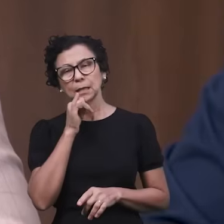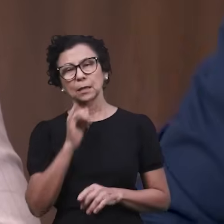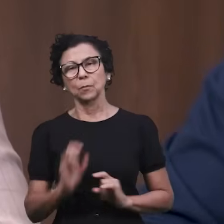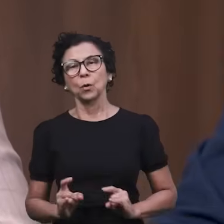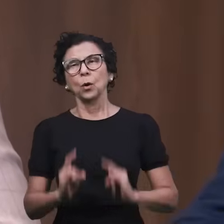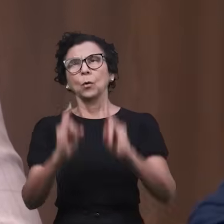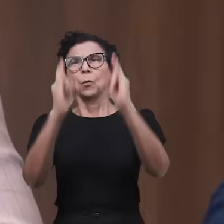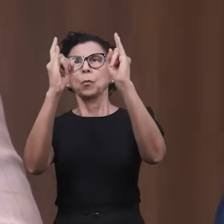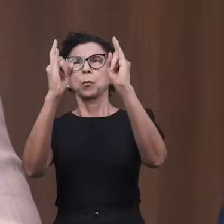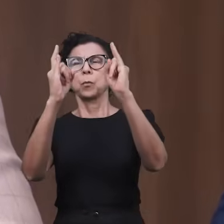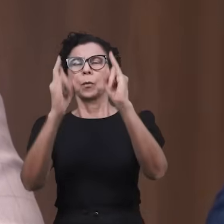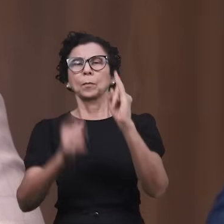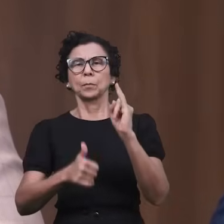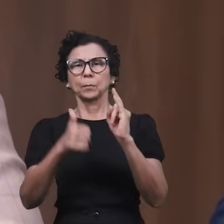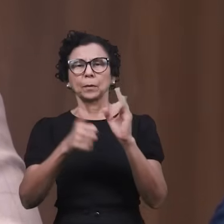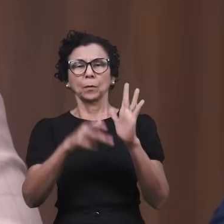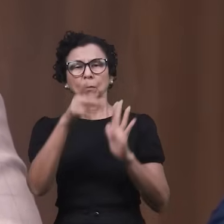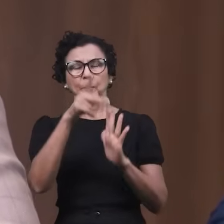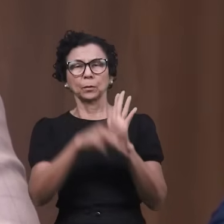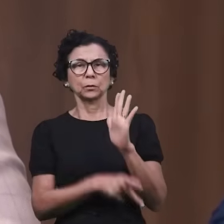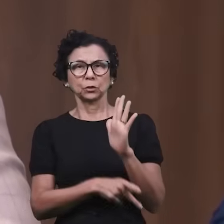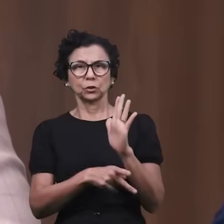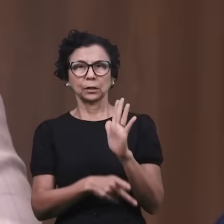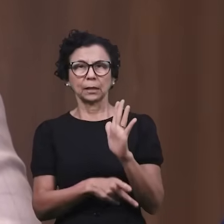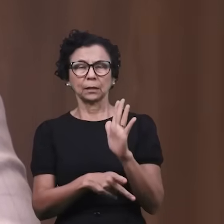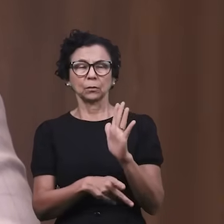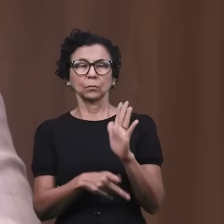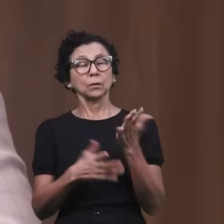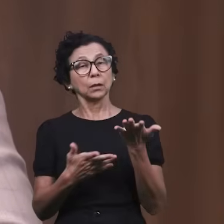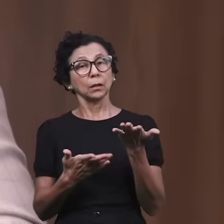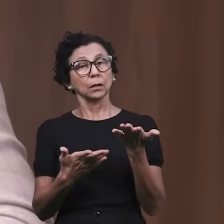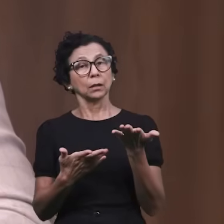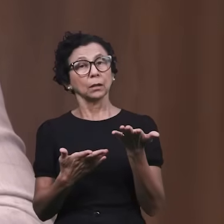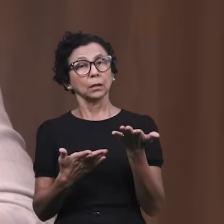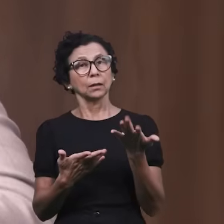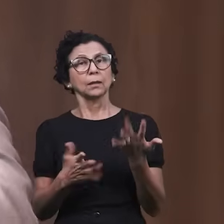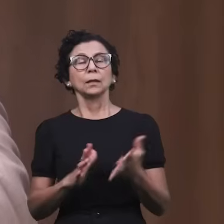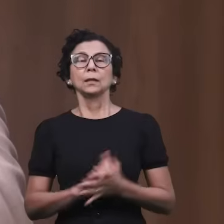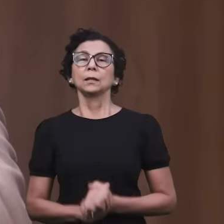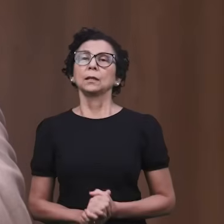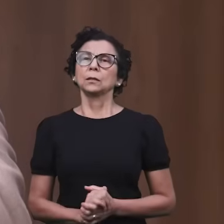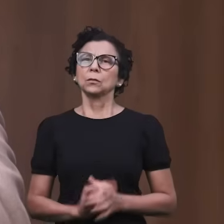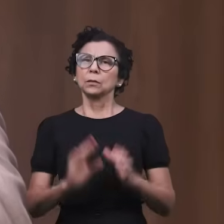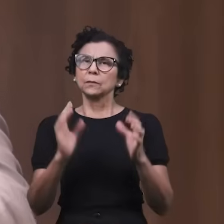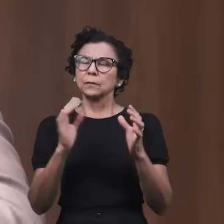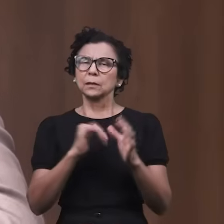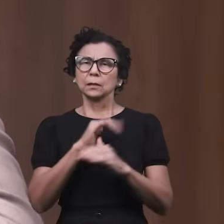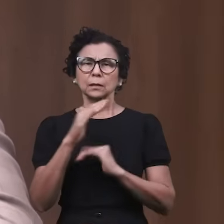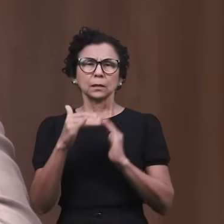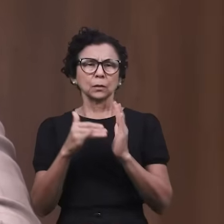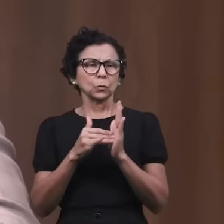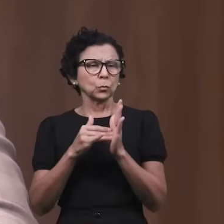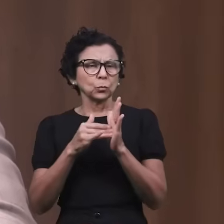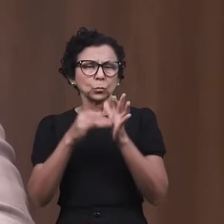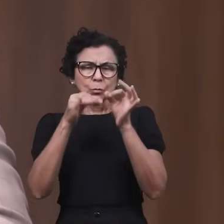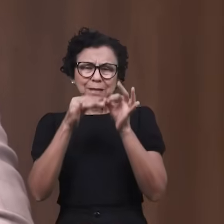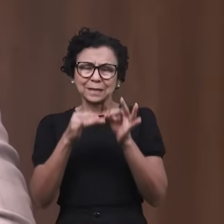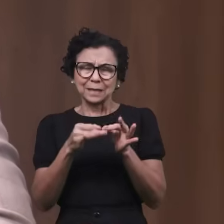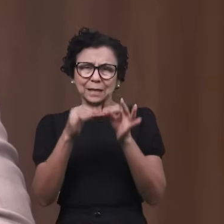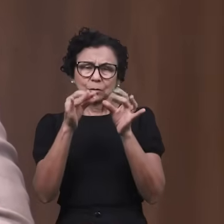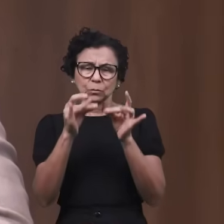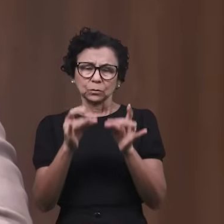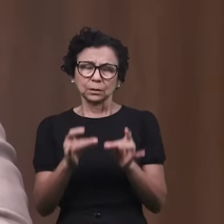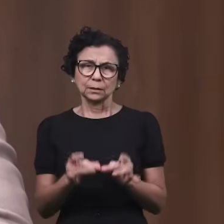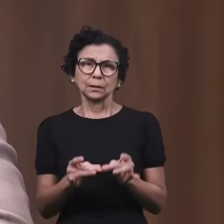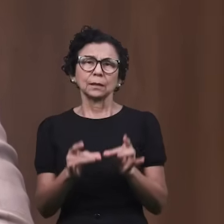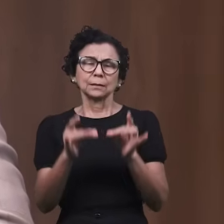é preciso ter aquilo que é essencial para que ande tudo nos conformes, tenha tudo certo,